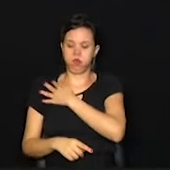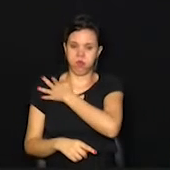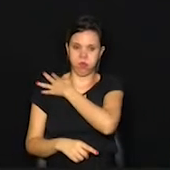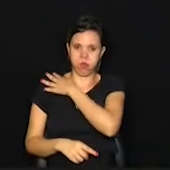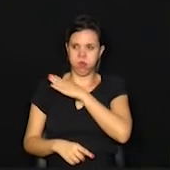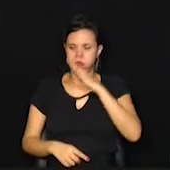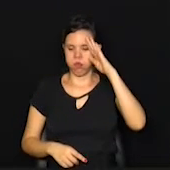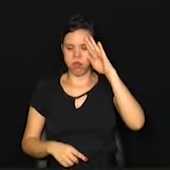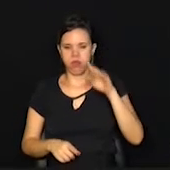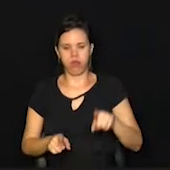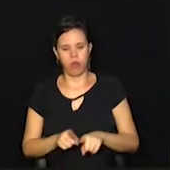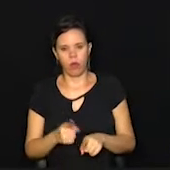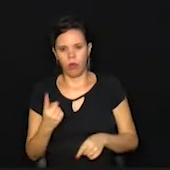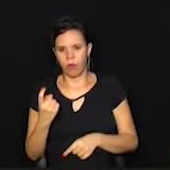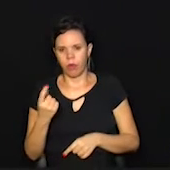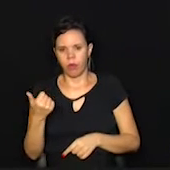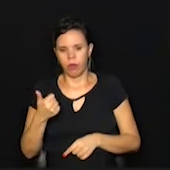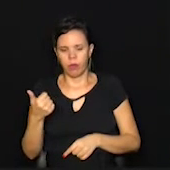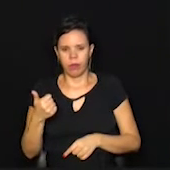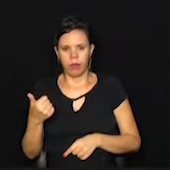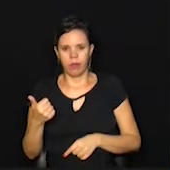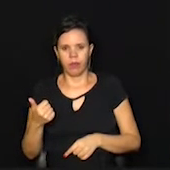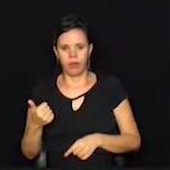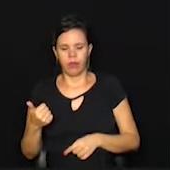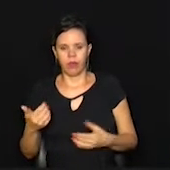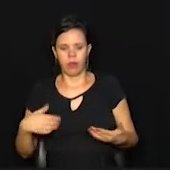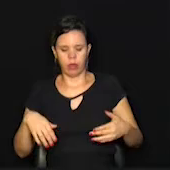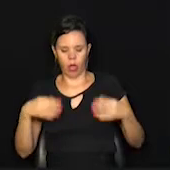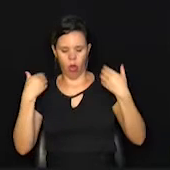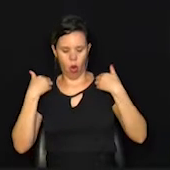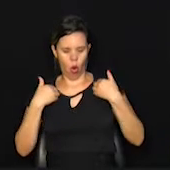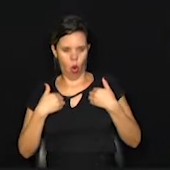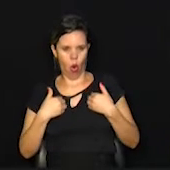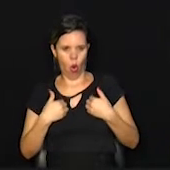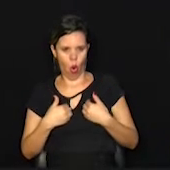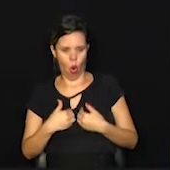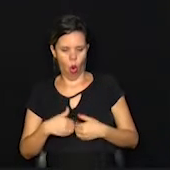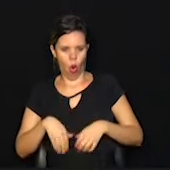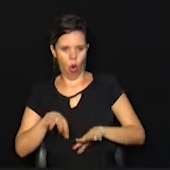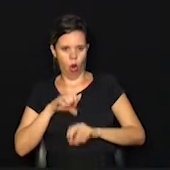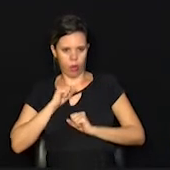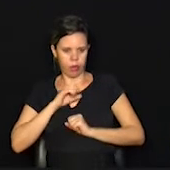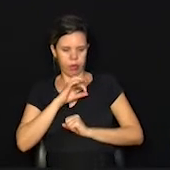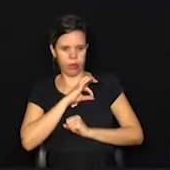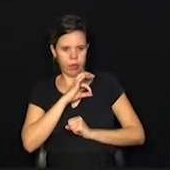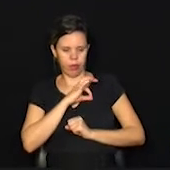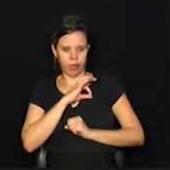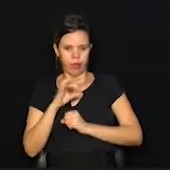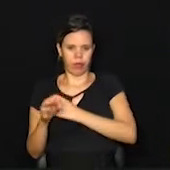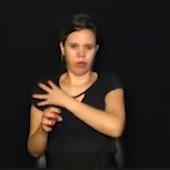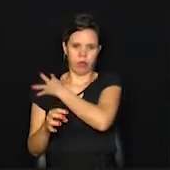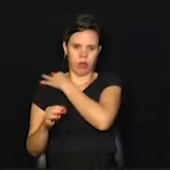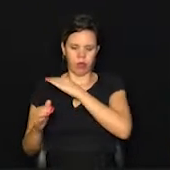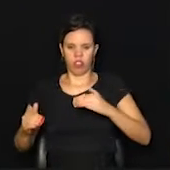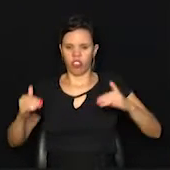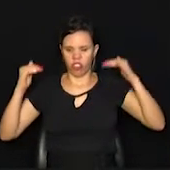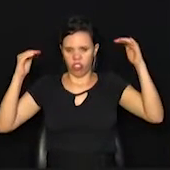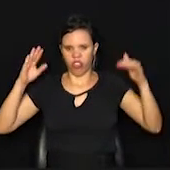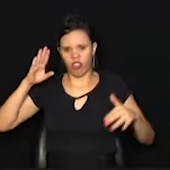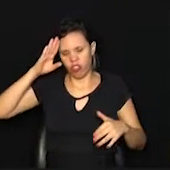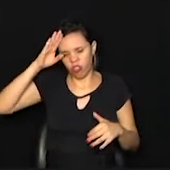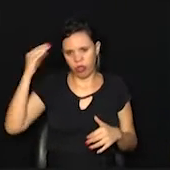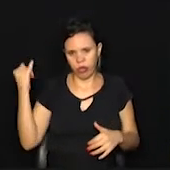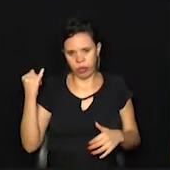tio primeira e única vez que eu vi esse tipo chegou fardado em casa com todos os direitos ele era um general bastante